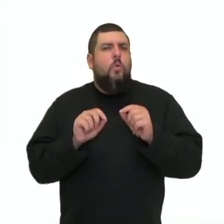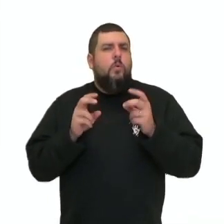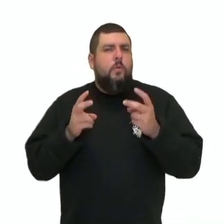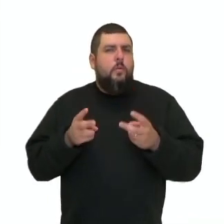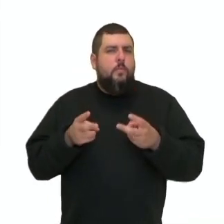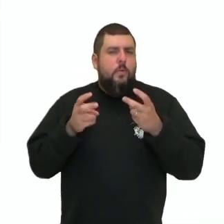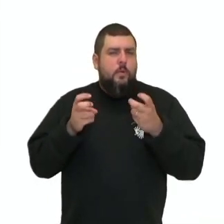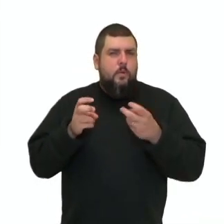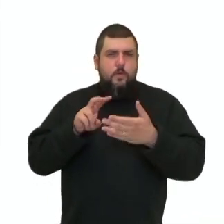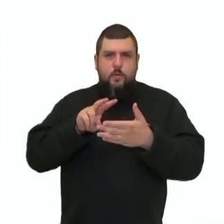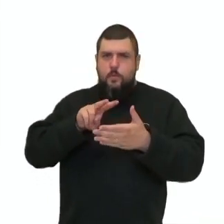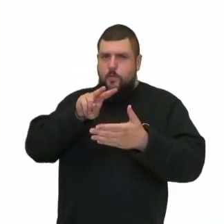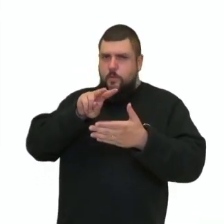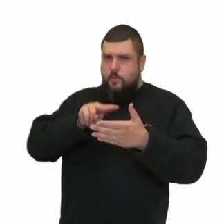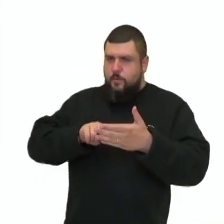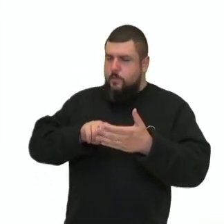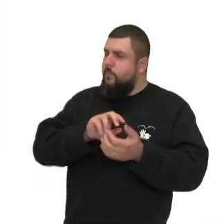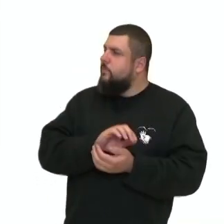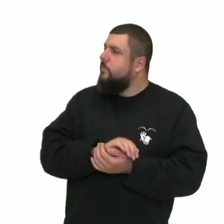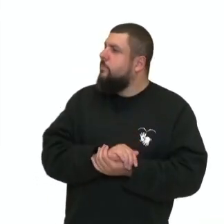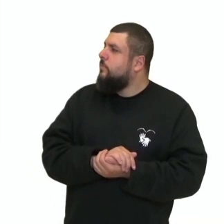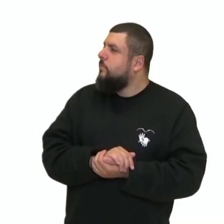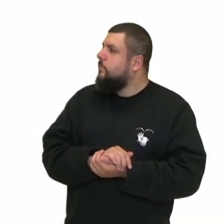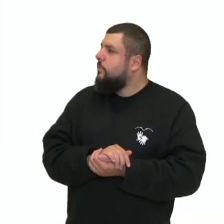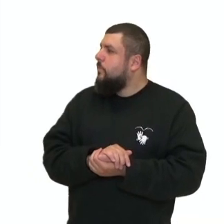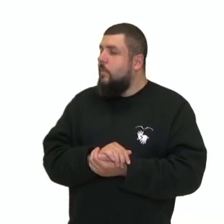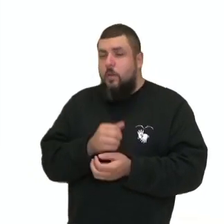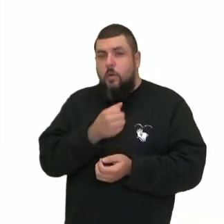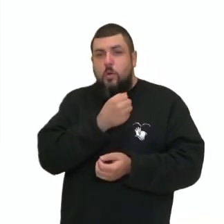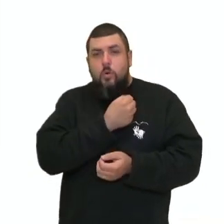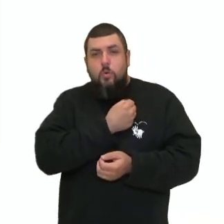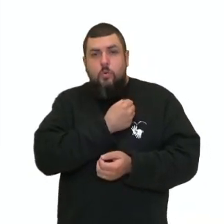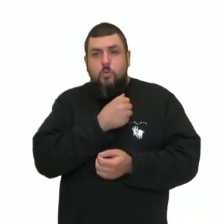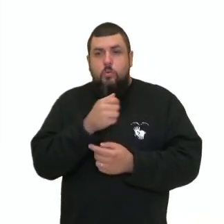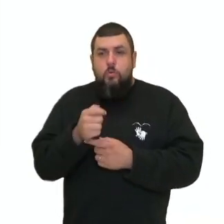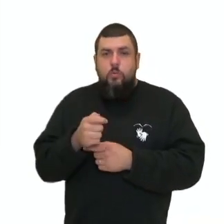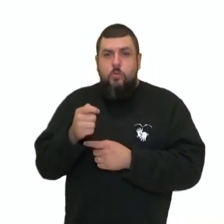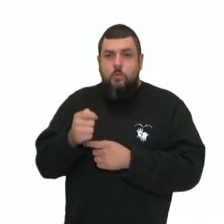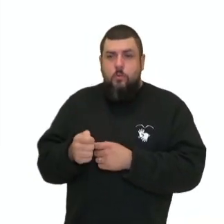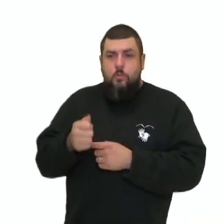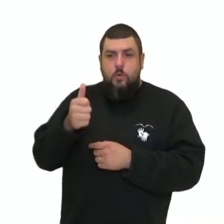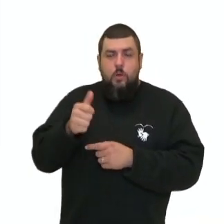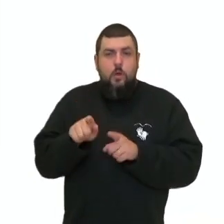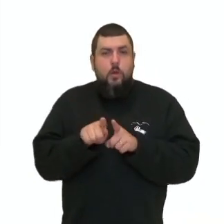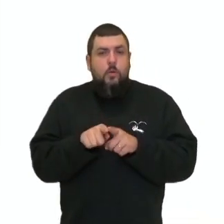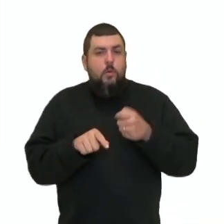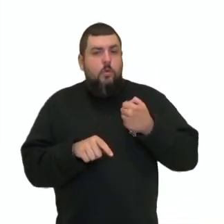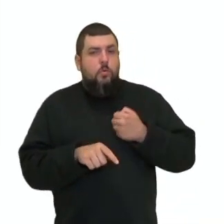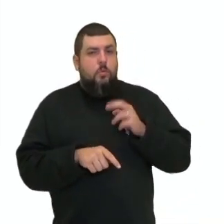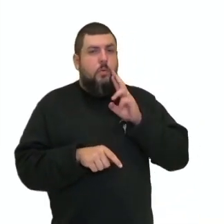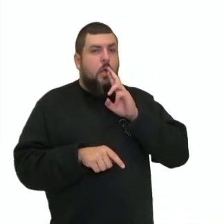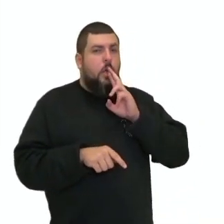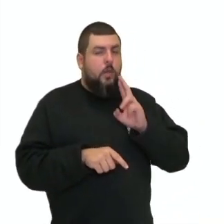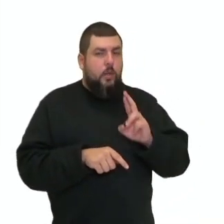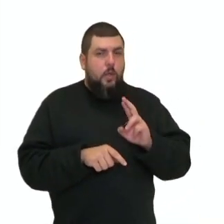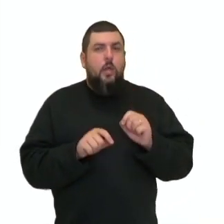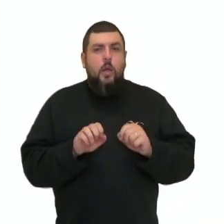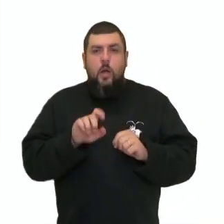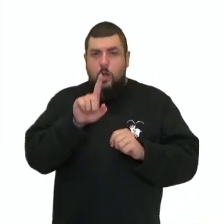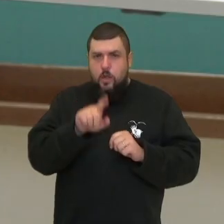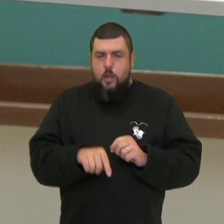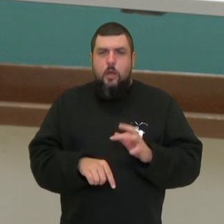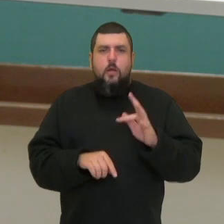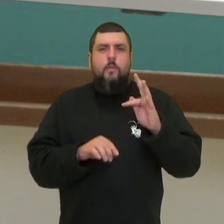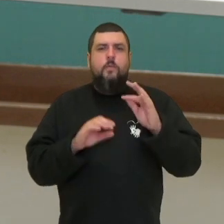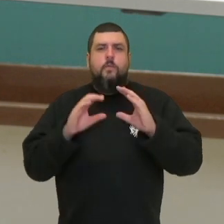de moedas e o número de resultados mostrados na tabela acima é uma função. Sim, é uma